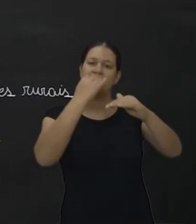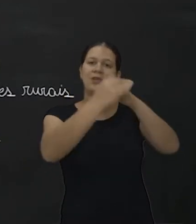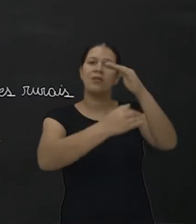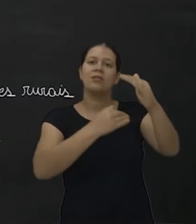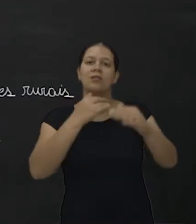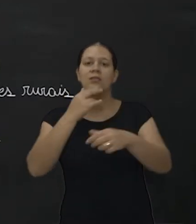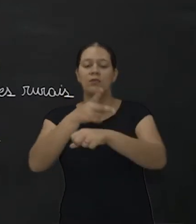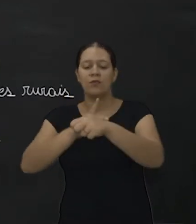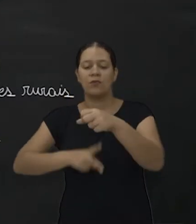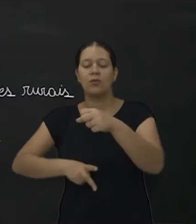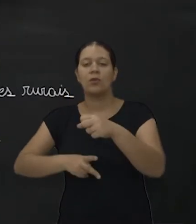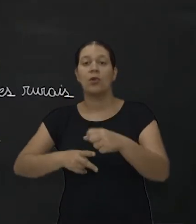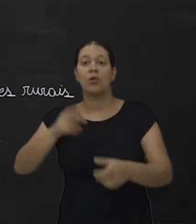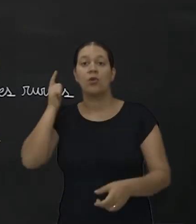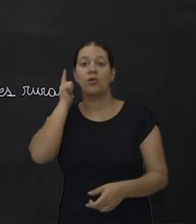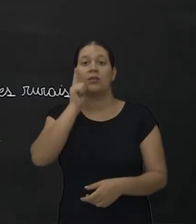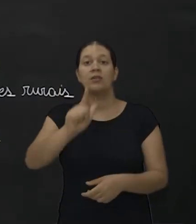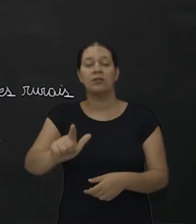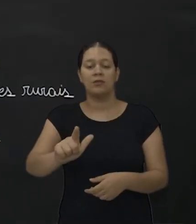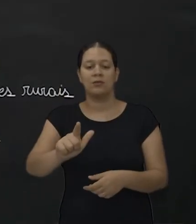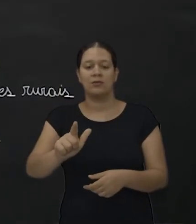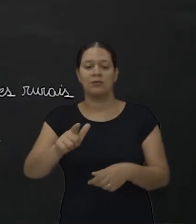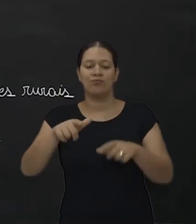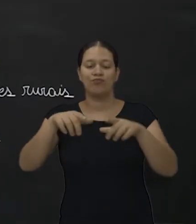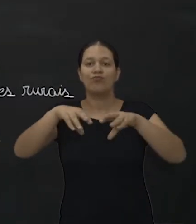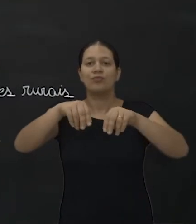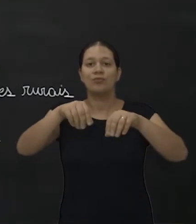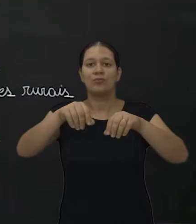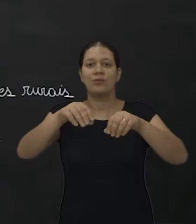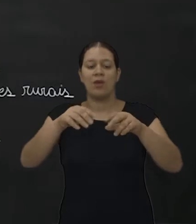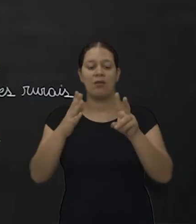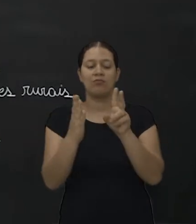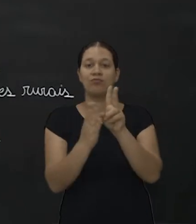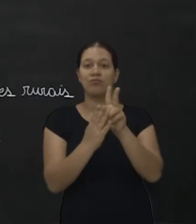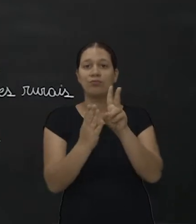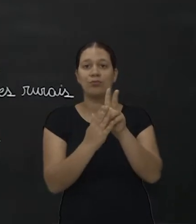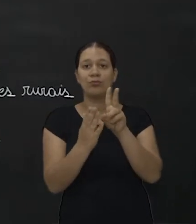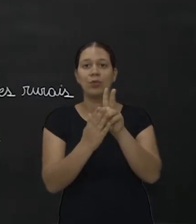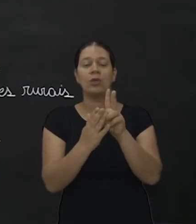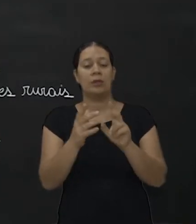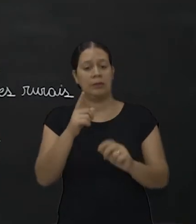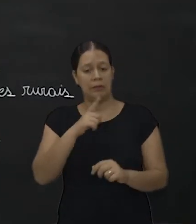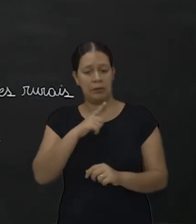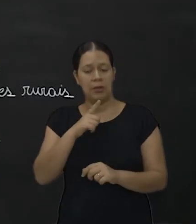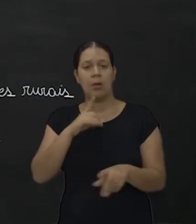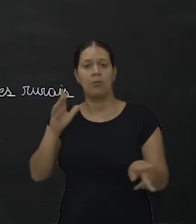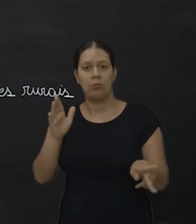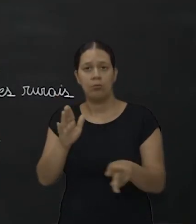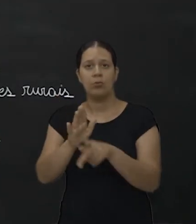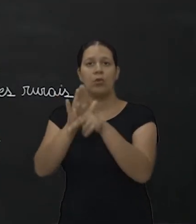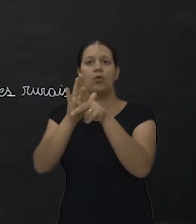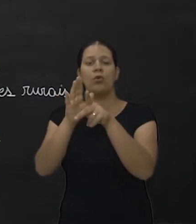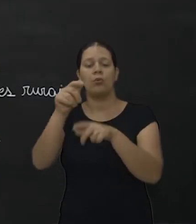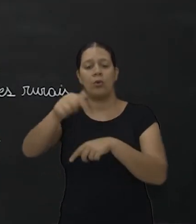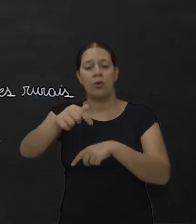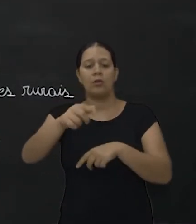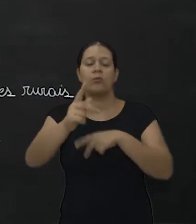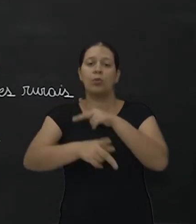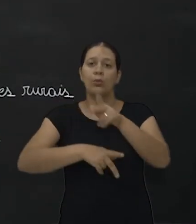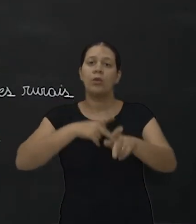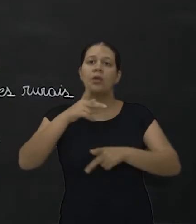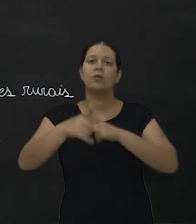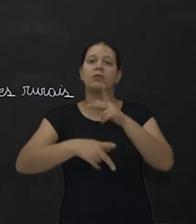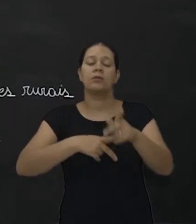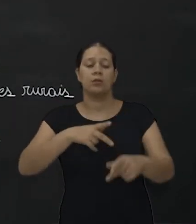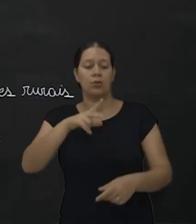né, de conquista das terras indígenas. Vale lembrar, gente, essas terras tinham um dono, tinha população aqui estabelecida. E